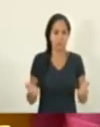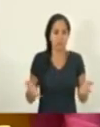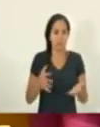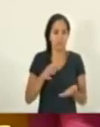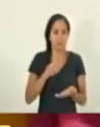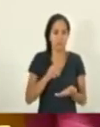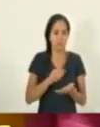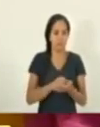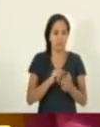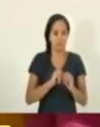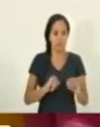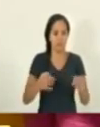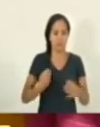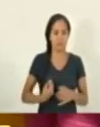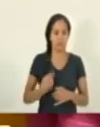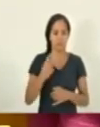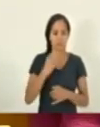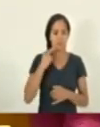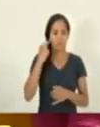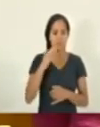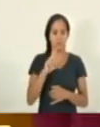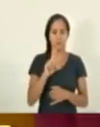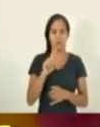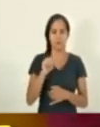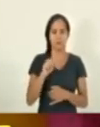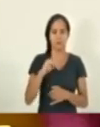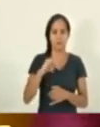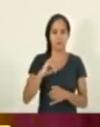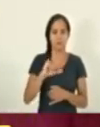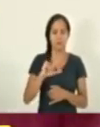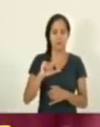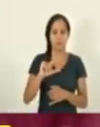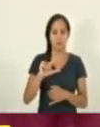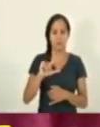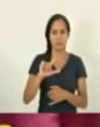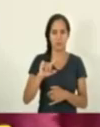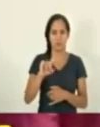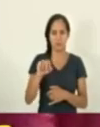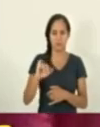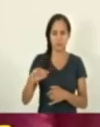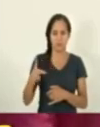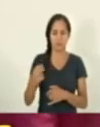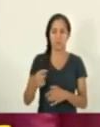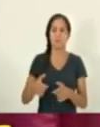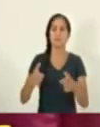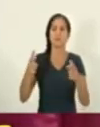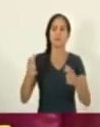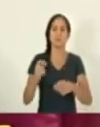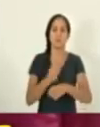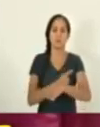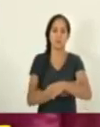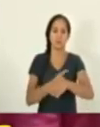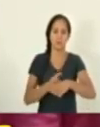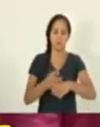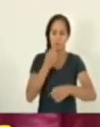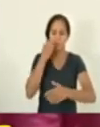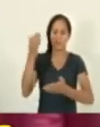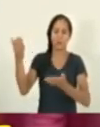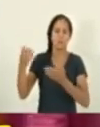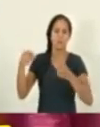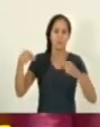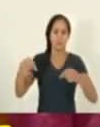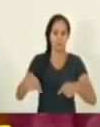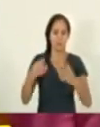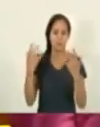registrar aqui a presença do vereador Danielzinho, de Piúma. Seja muito bem-vindo a essa casa e parabenizo